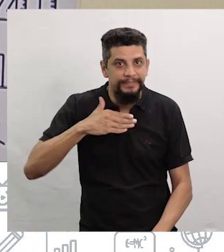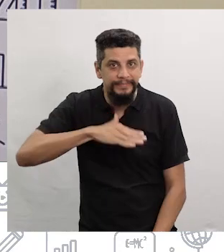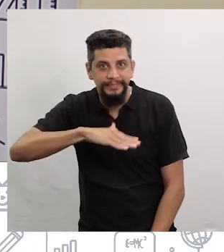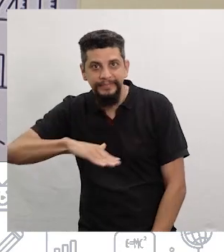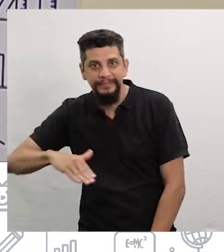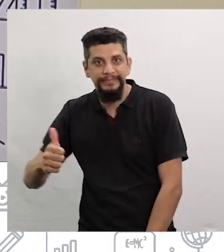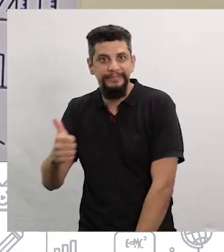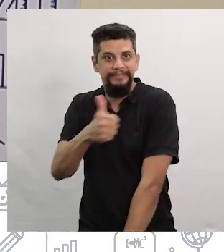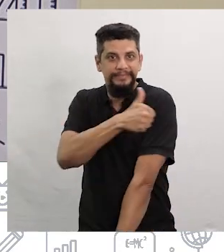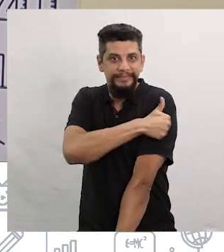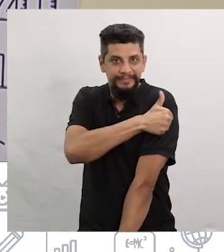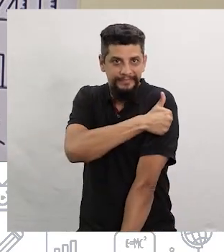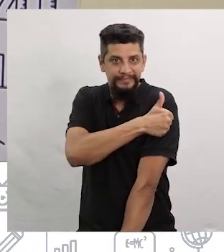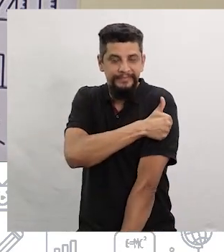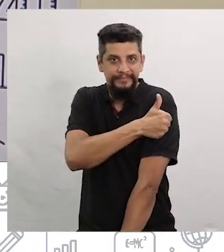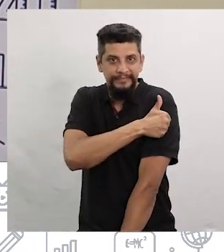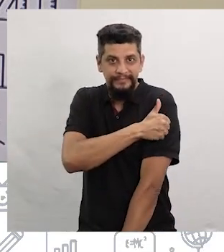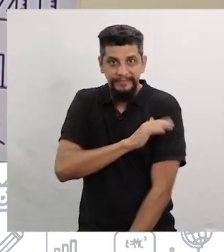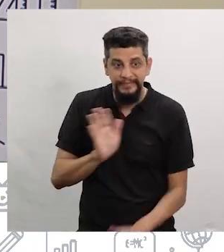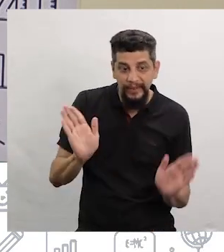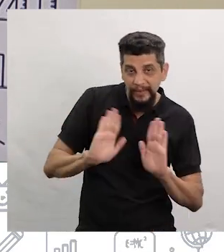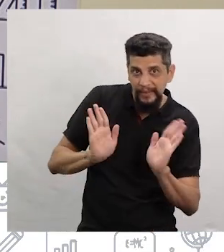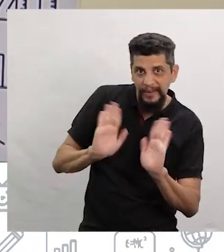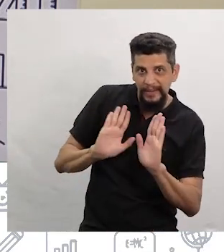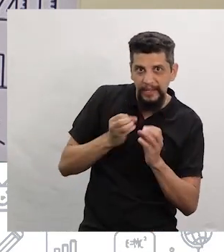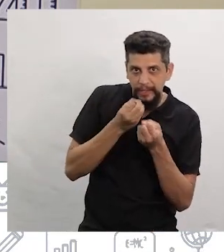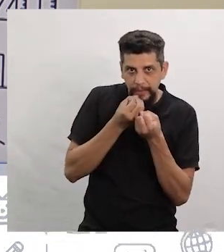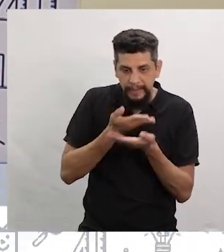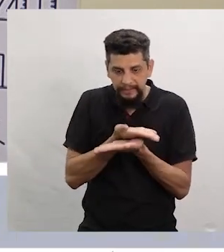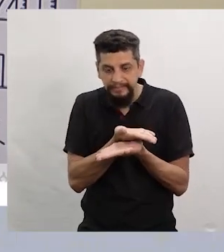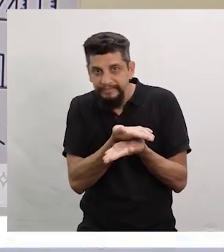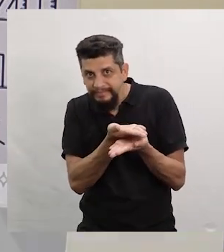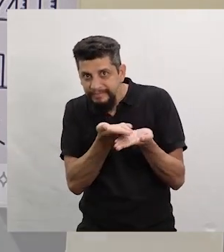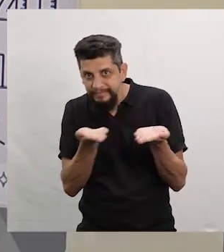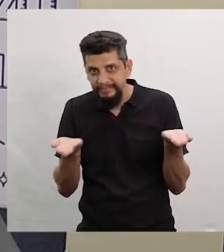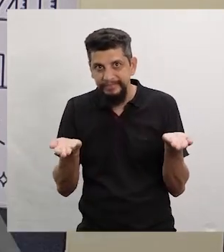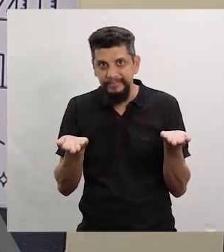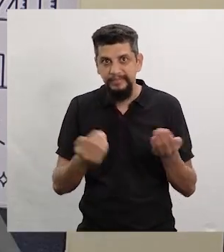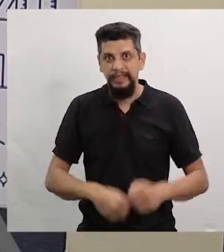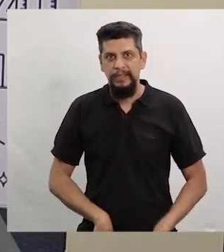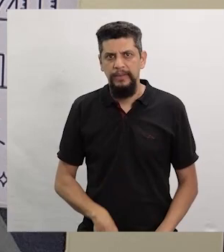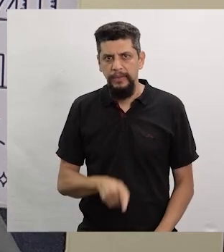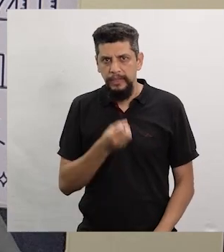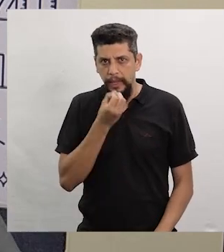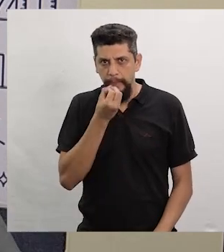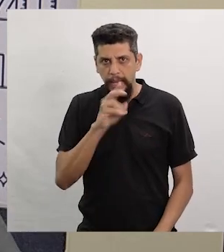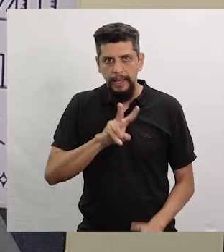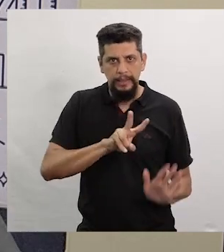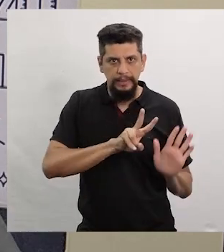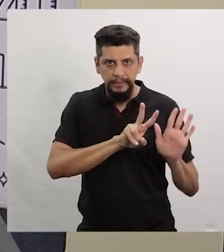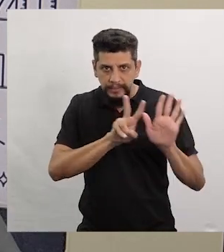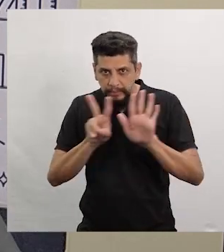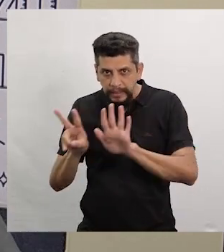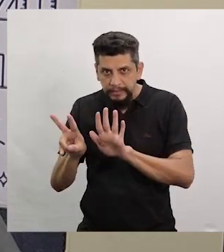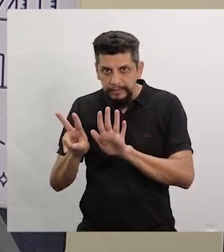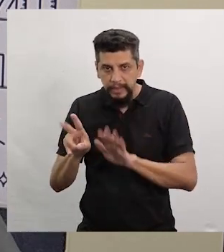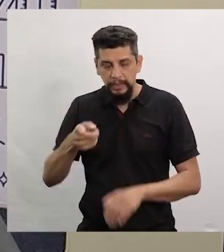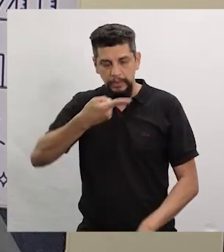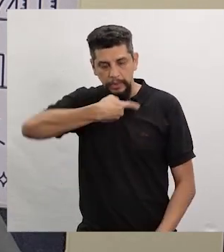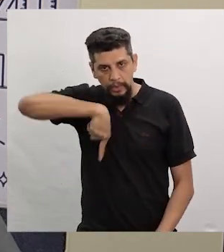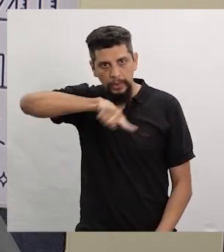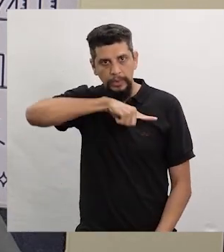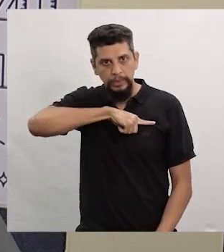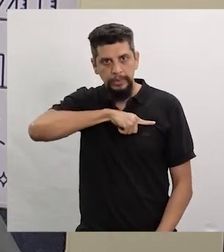Olá estudantes Olá tudo bem com vocês Passaram bem a semana